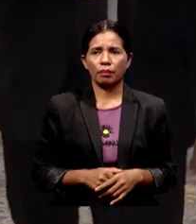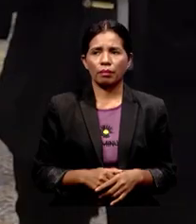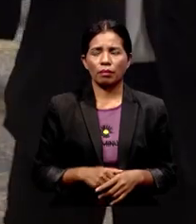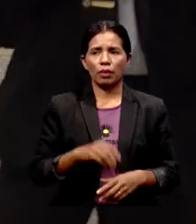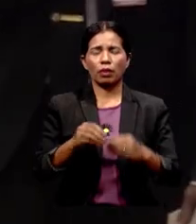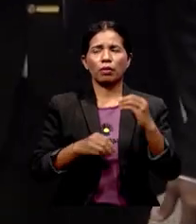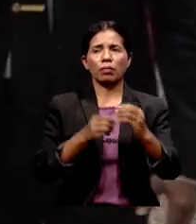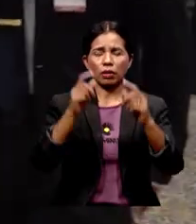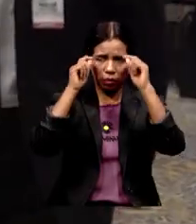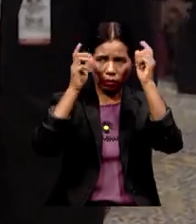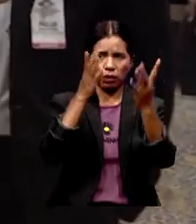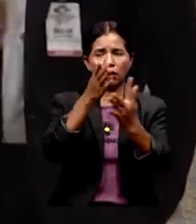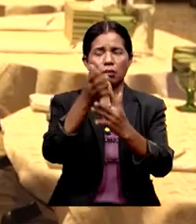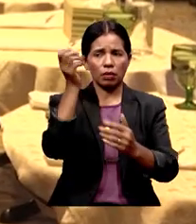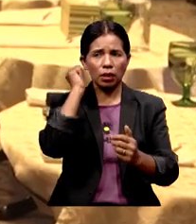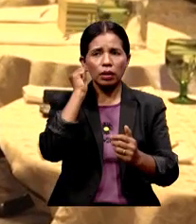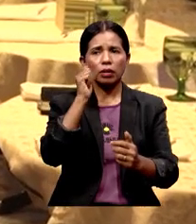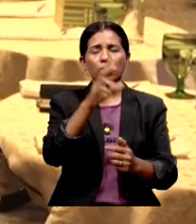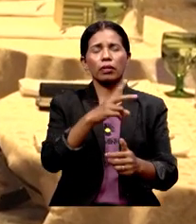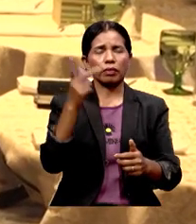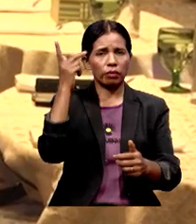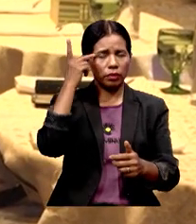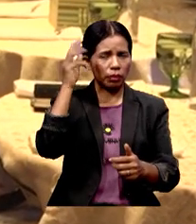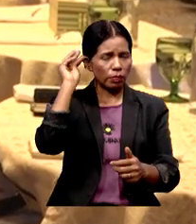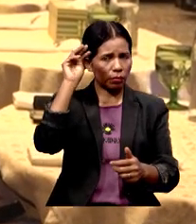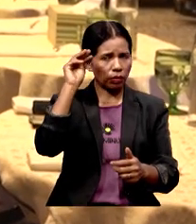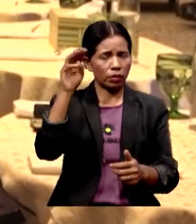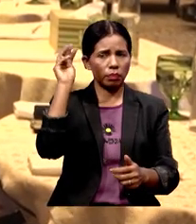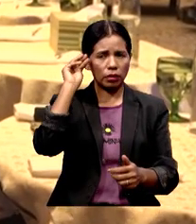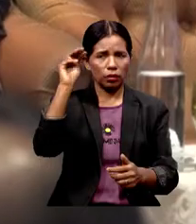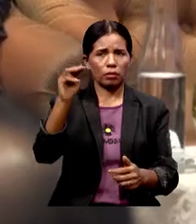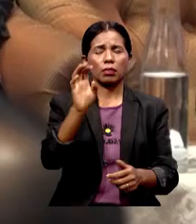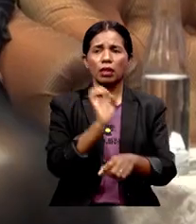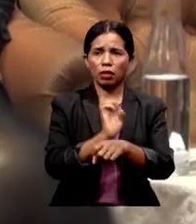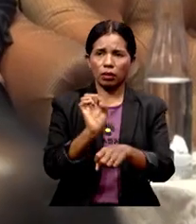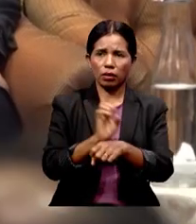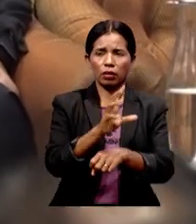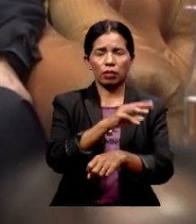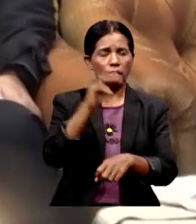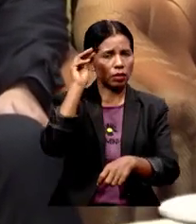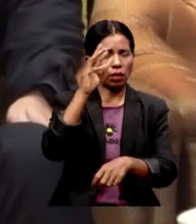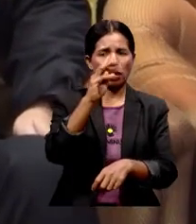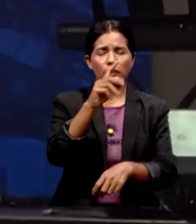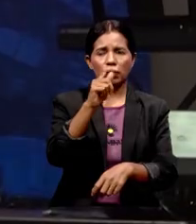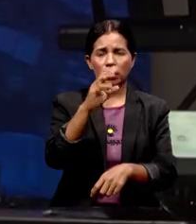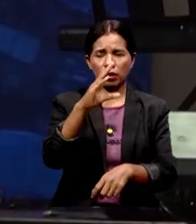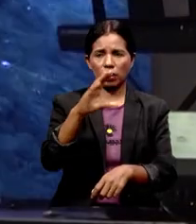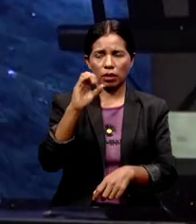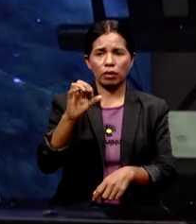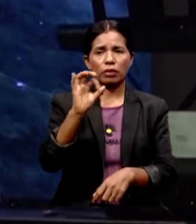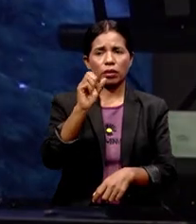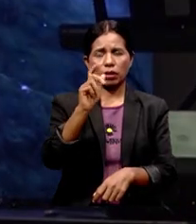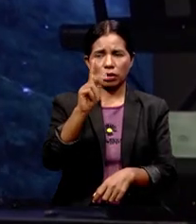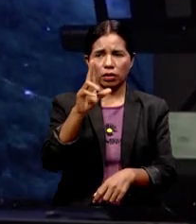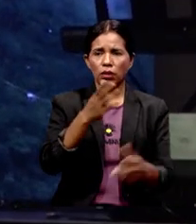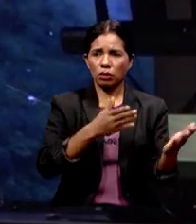Relasyon ho adesão Timor-Leste niang ba ASEAN, Vice-Primeiro-Ministro no Ministro Coordenador Assunto Económico no Ministro Turismo no Ambiente Francisco Calboadilai,